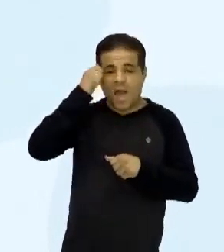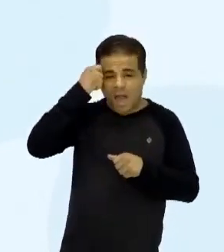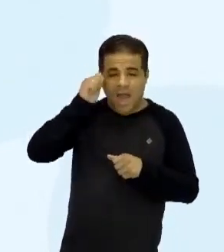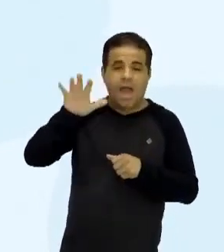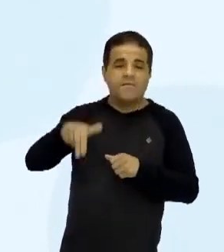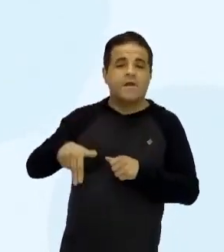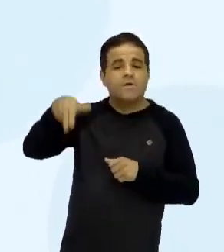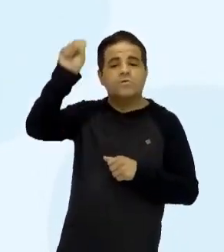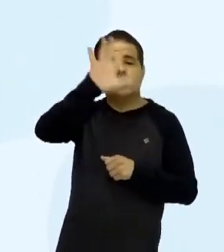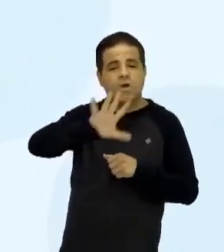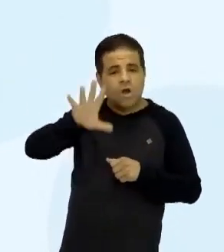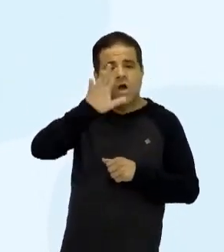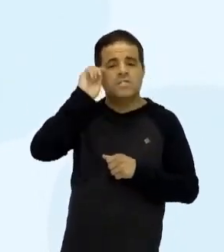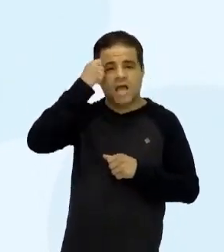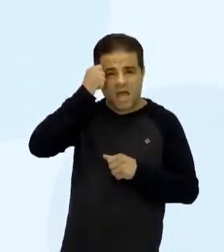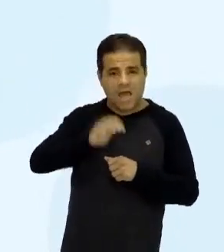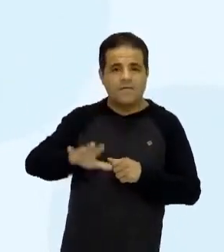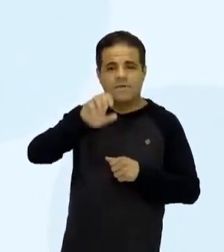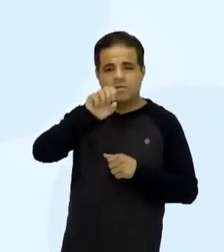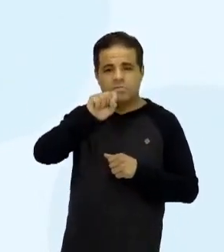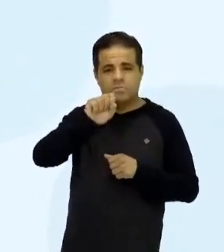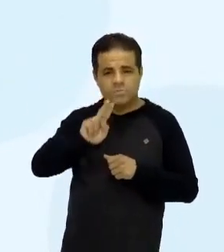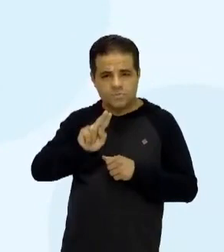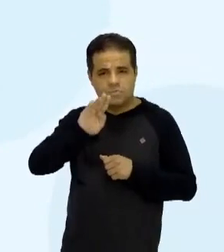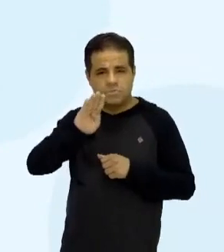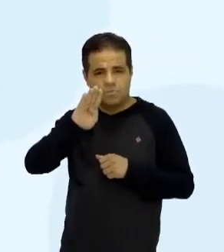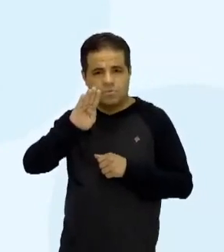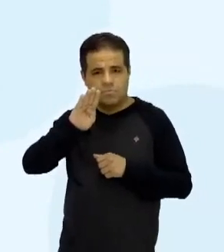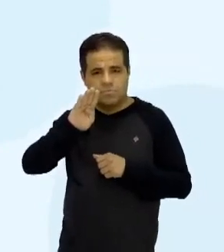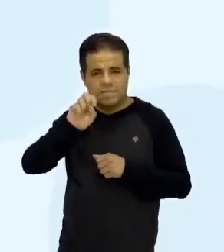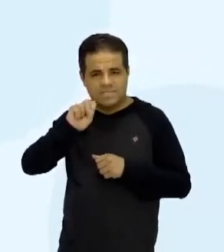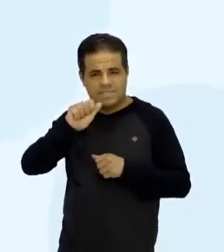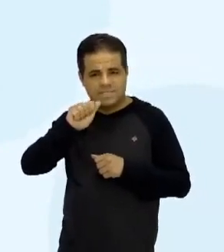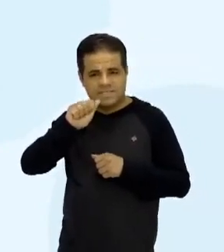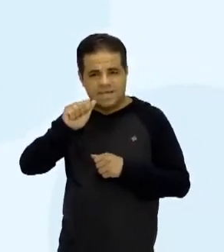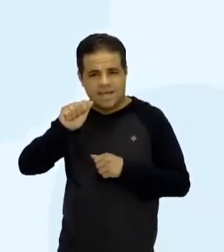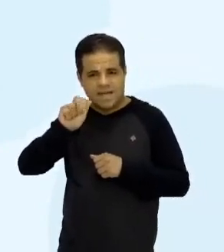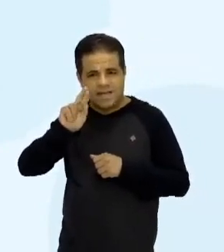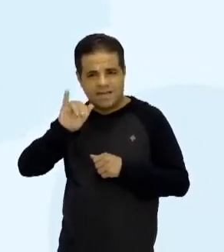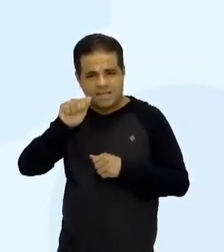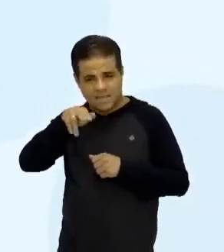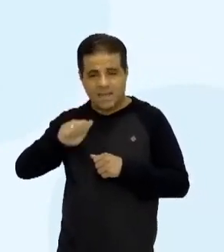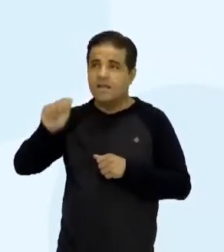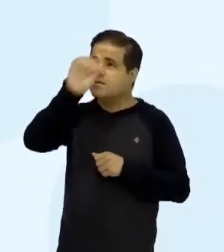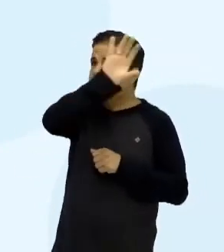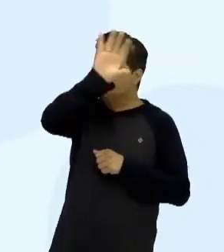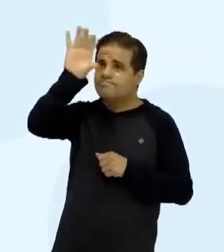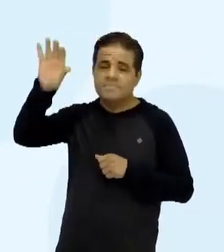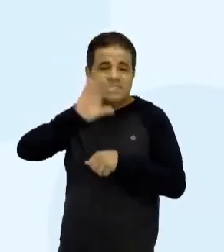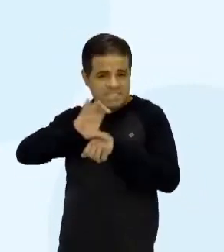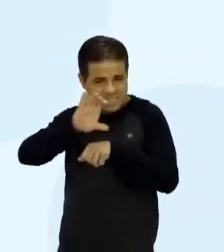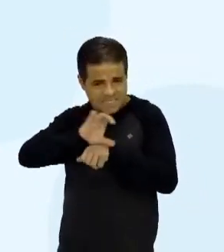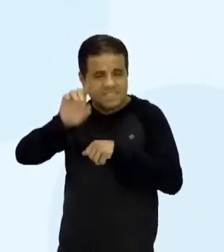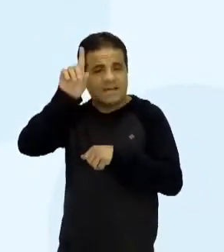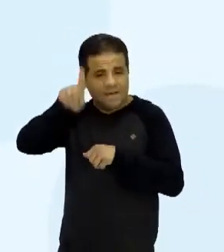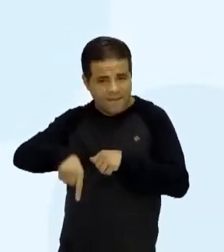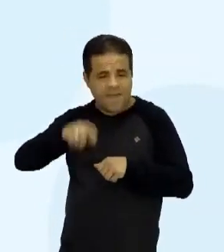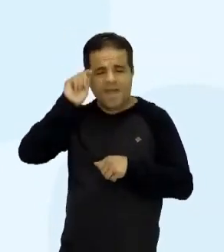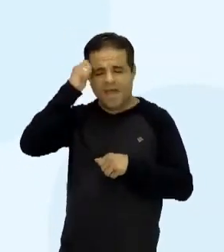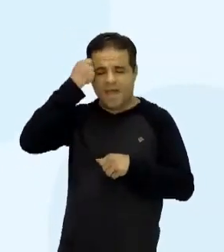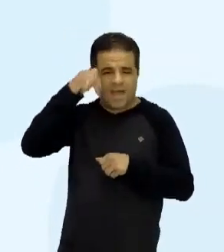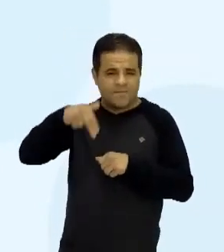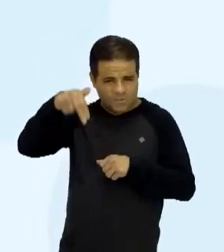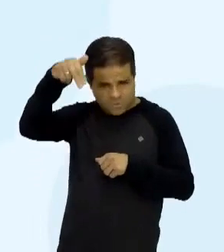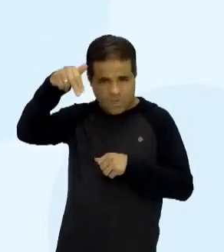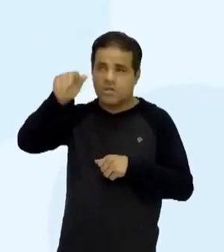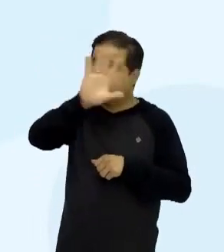do Norte e África Subsaariana. Então, o que está em cinza é a África do Norte, né, dividido aí pelo deserto do Saara, que não